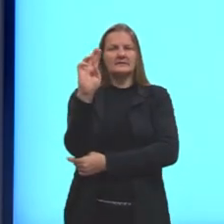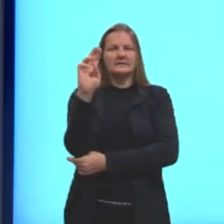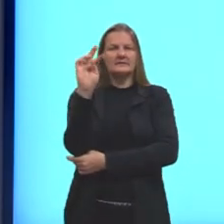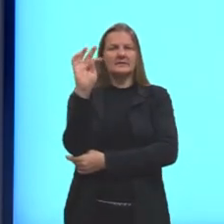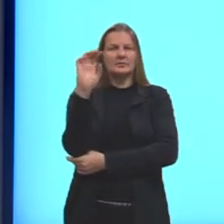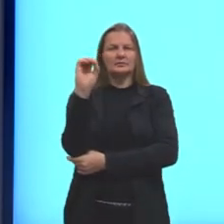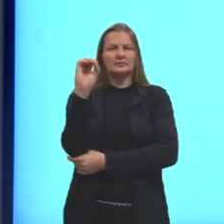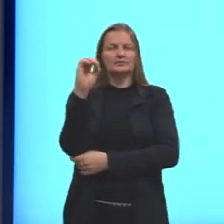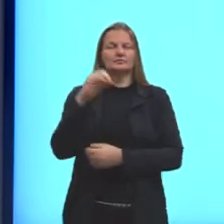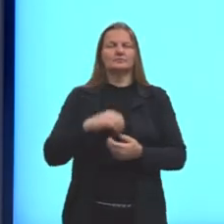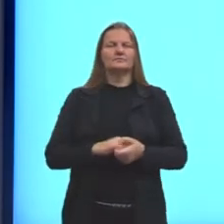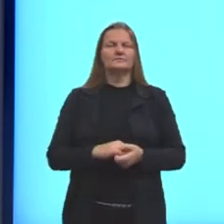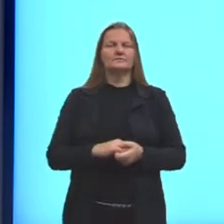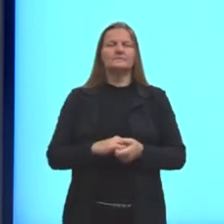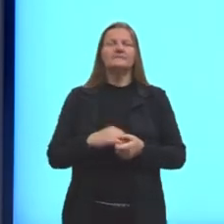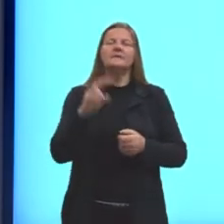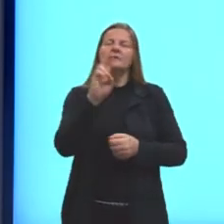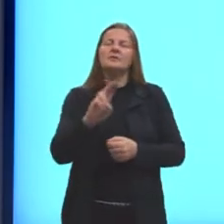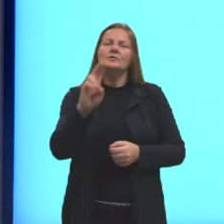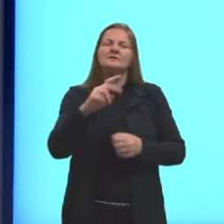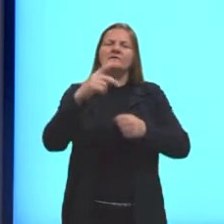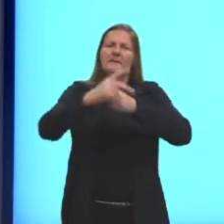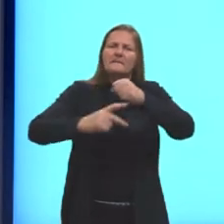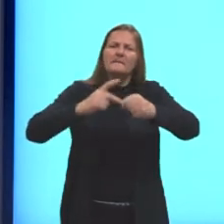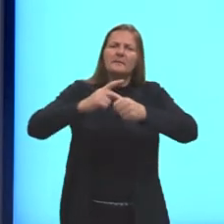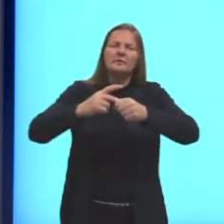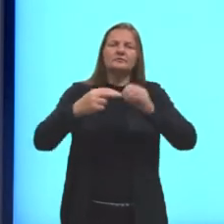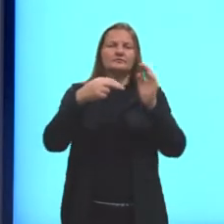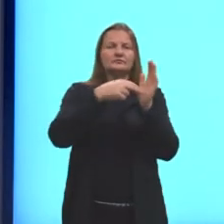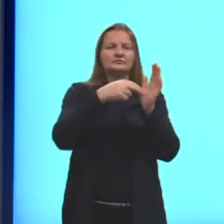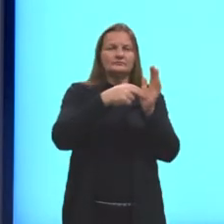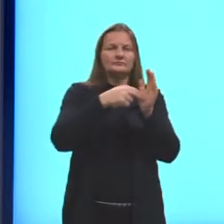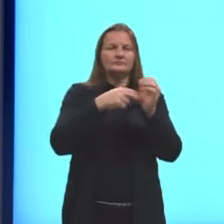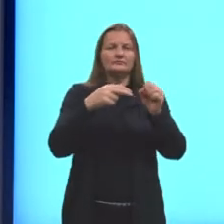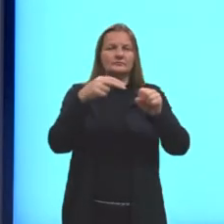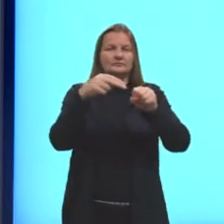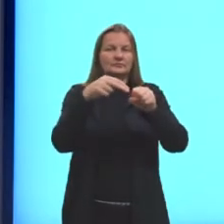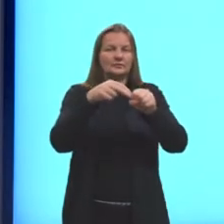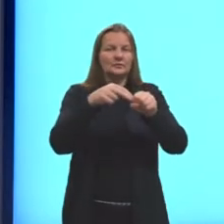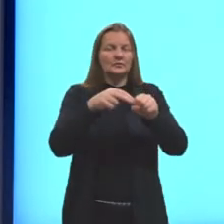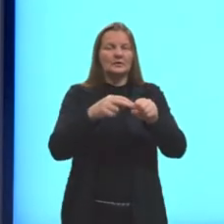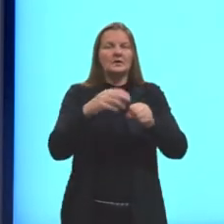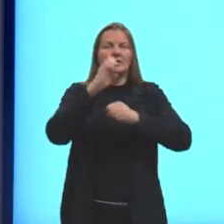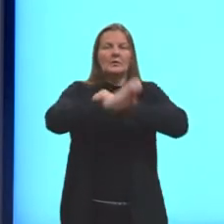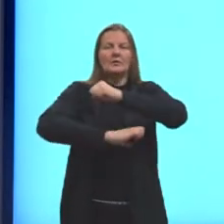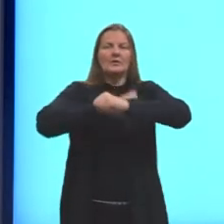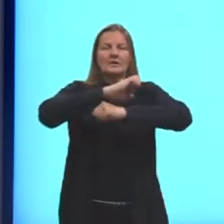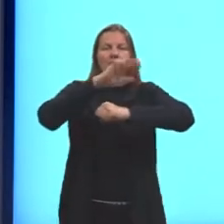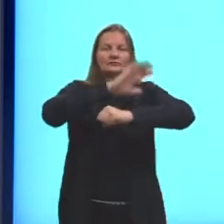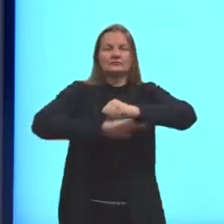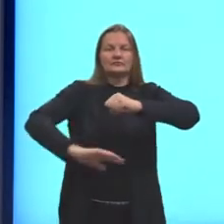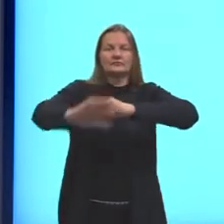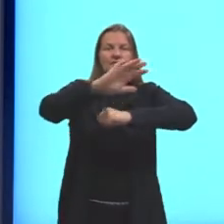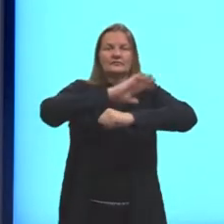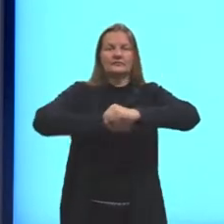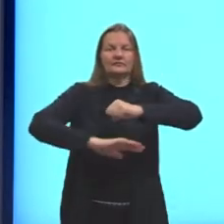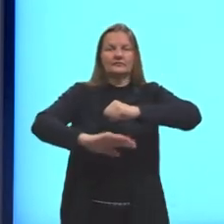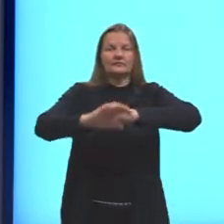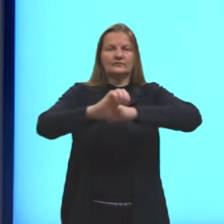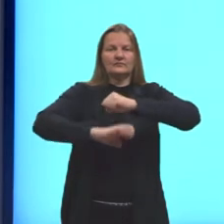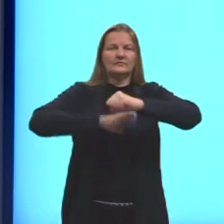átomo né a gente usava o próton ele tava no núcleo e o elétron ele tava ao redor tá